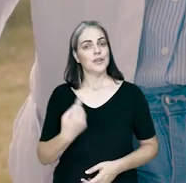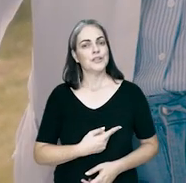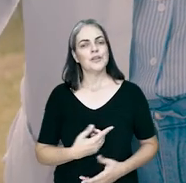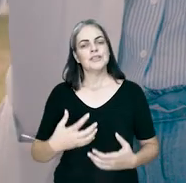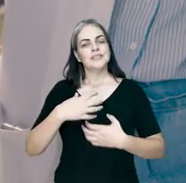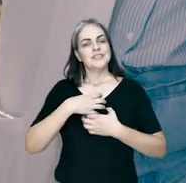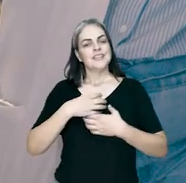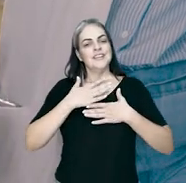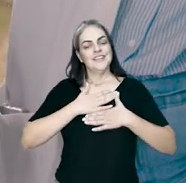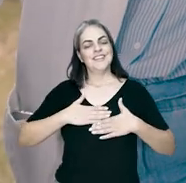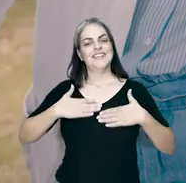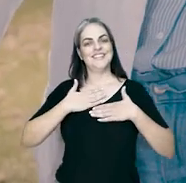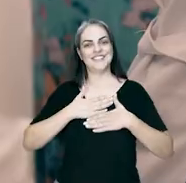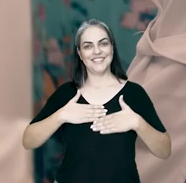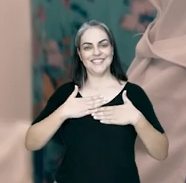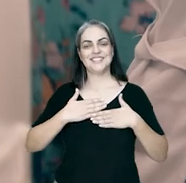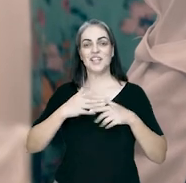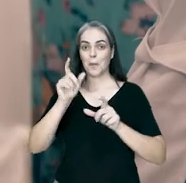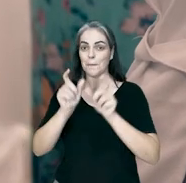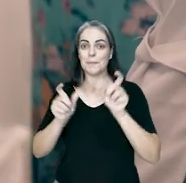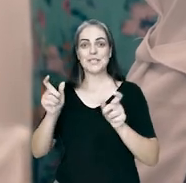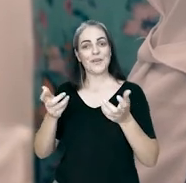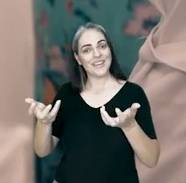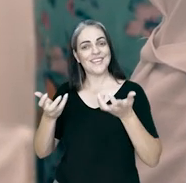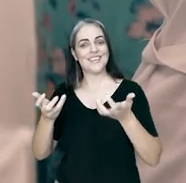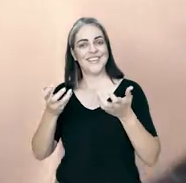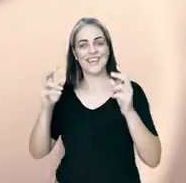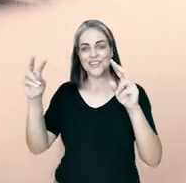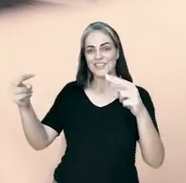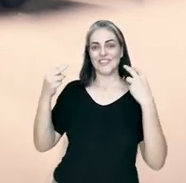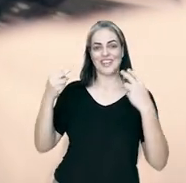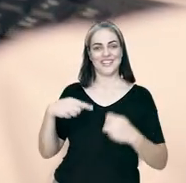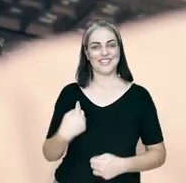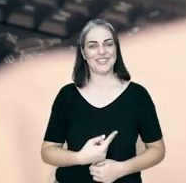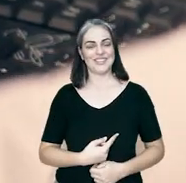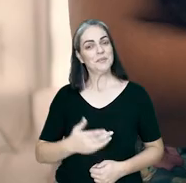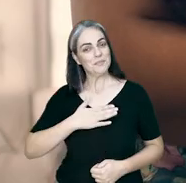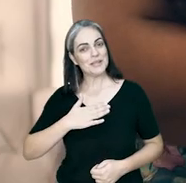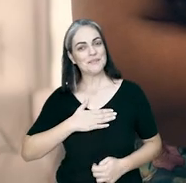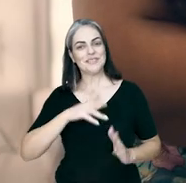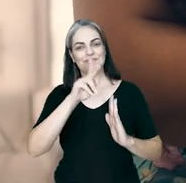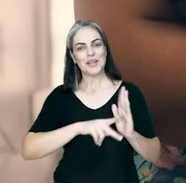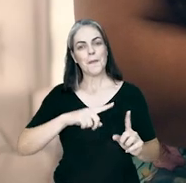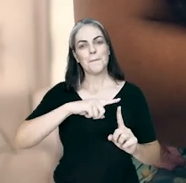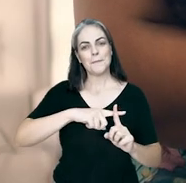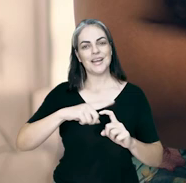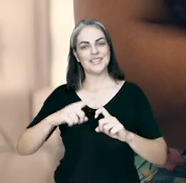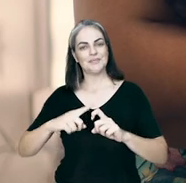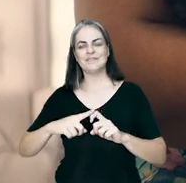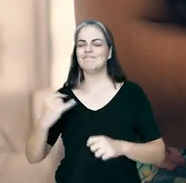A gente se sente meio que preenchido por pessoas que quiseram olhar para a gente. Para mim, o Mais Médico